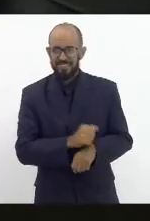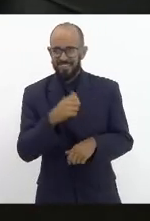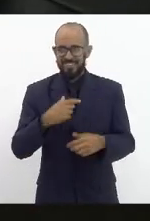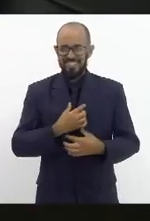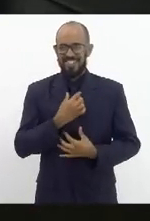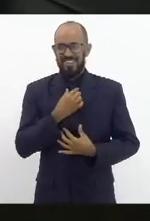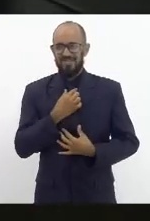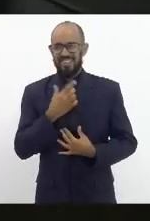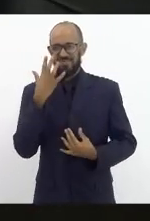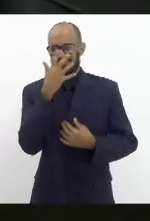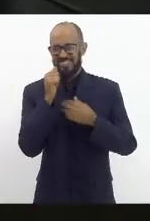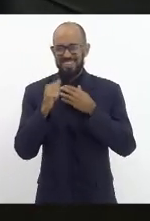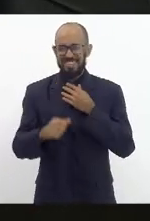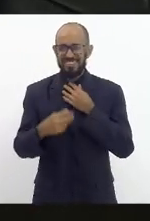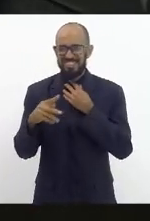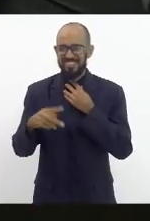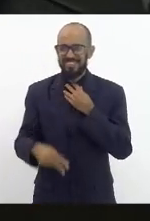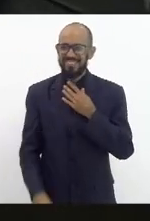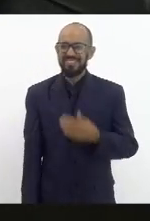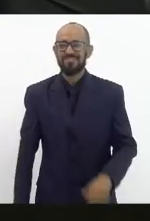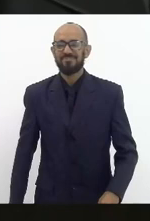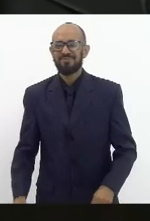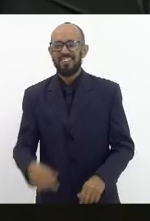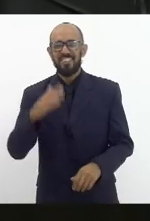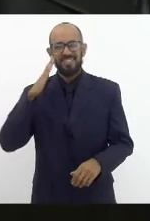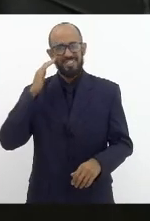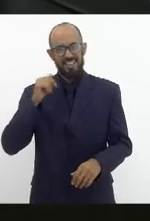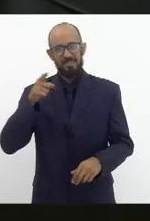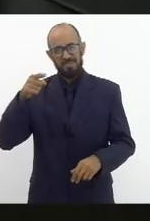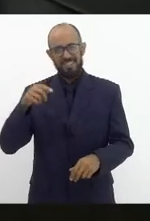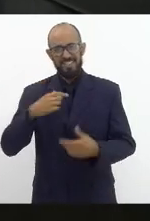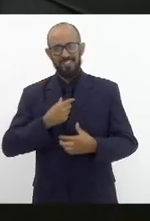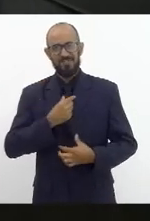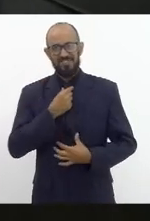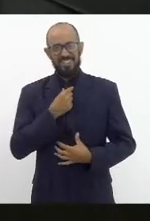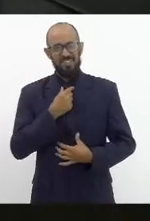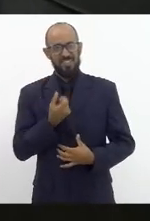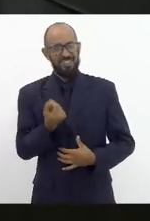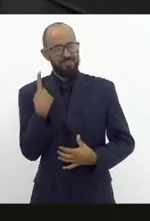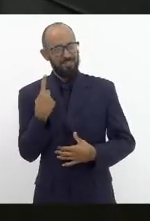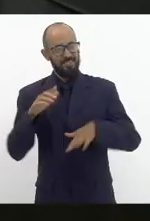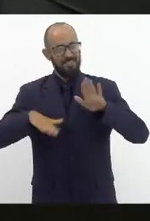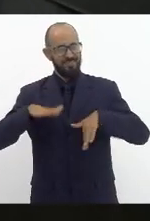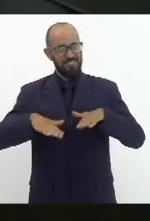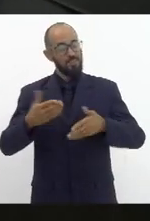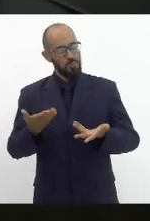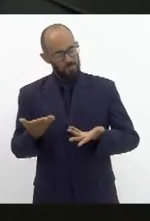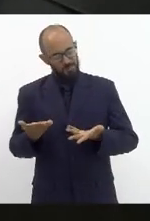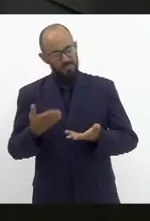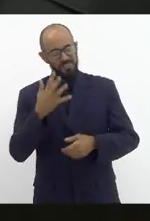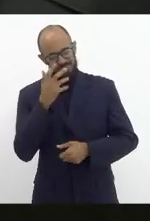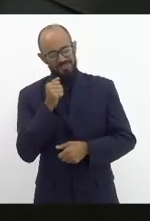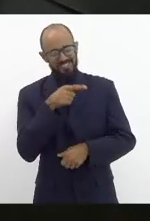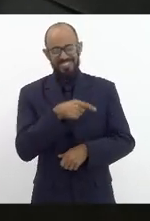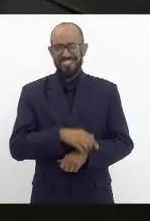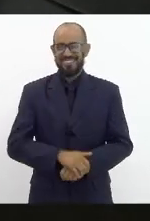bonita. Você sabe que você sempre está com gravata esquisita, né? Botou uma gravata legal e tal.